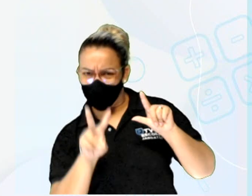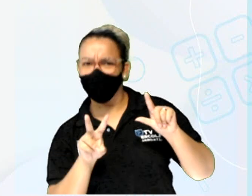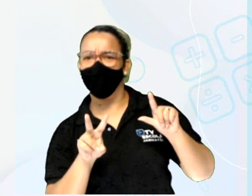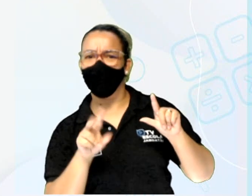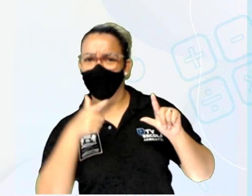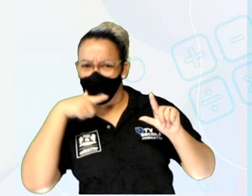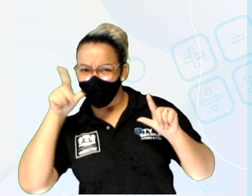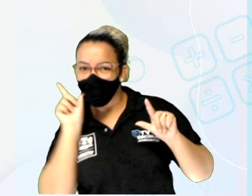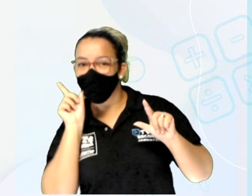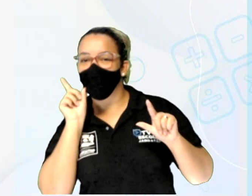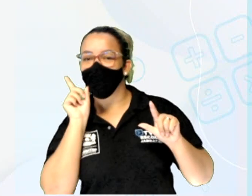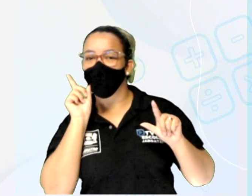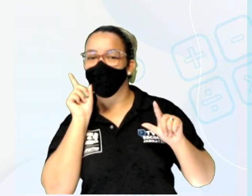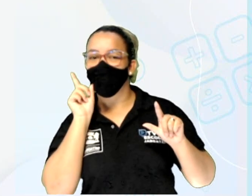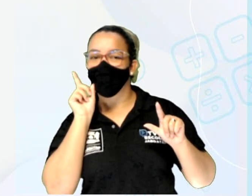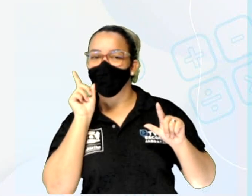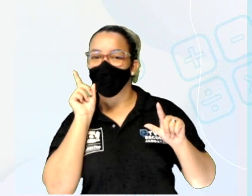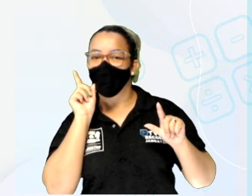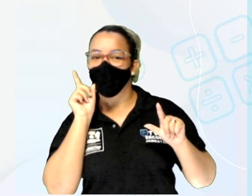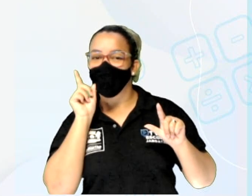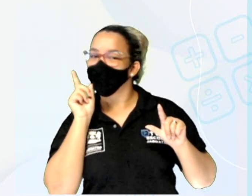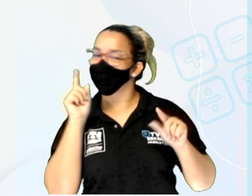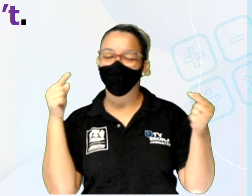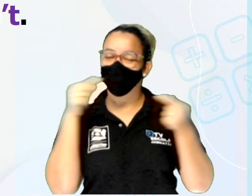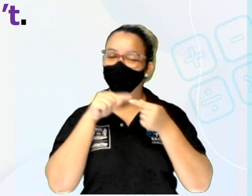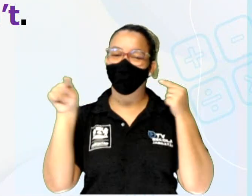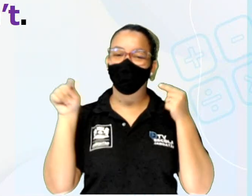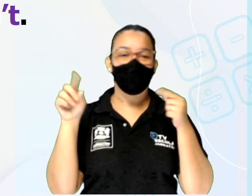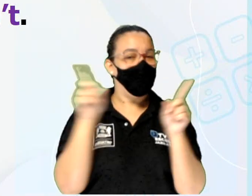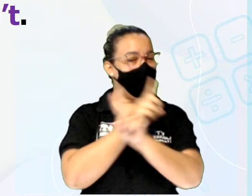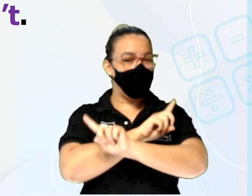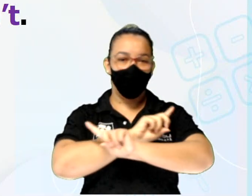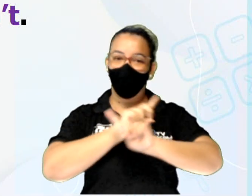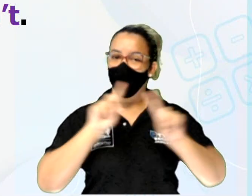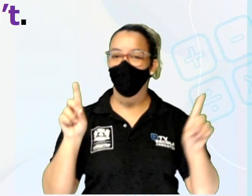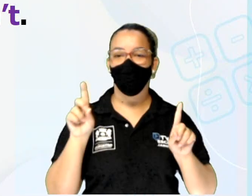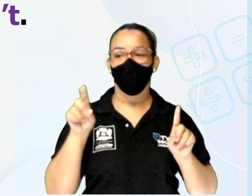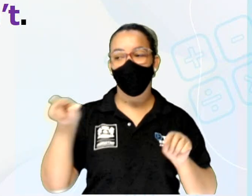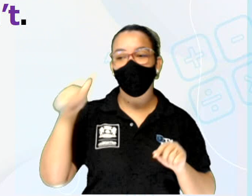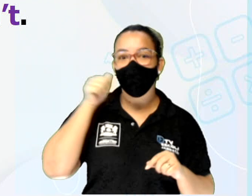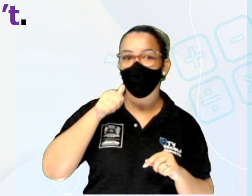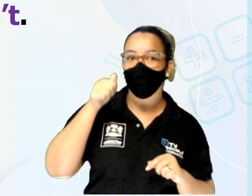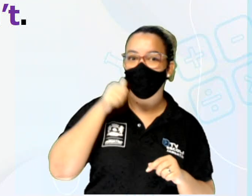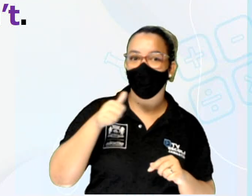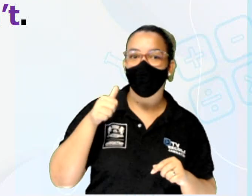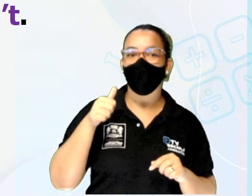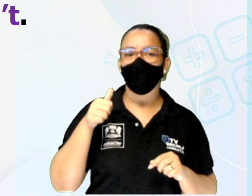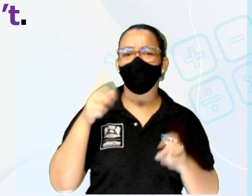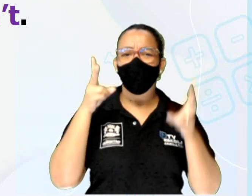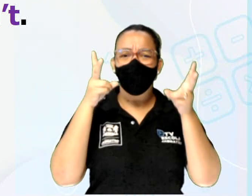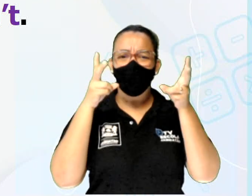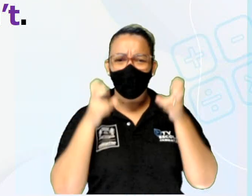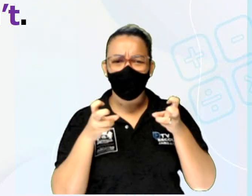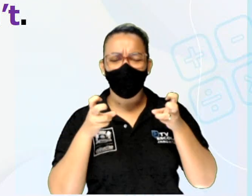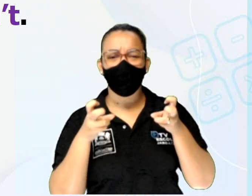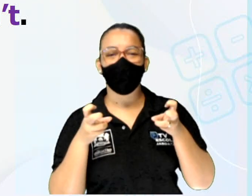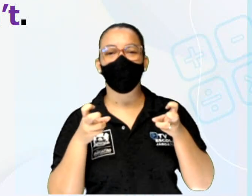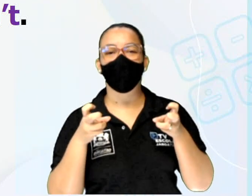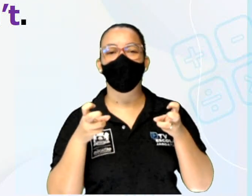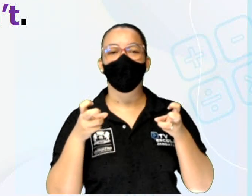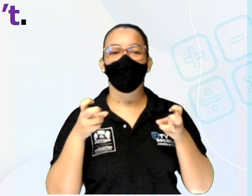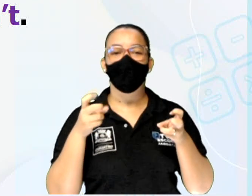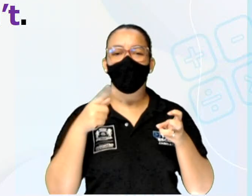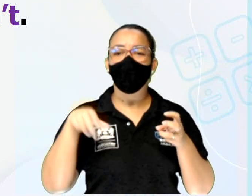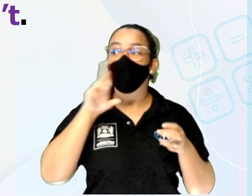assistiu TV ontem? Ela estava estudando. Então, a resposta é no, she didn't. Observa que a gente